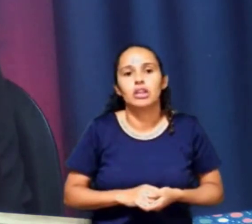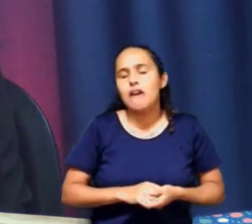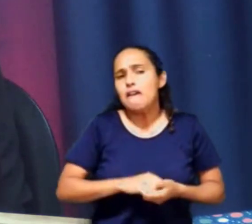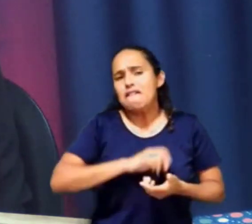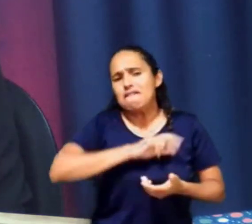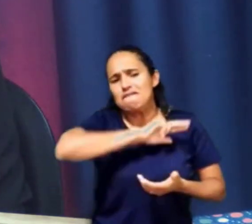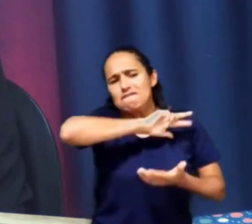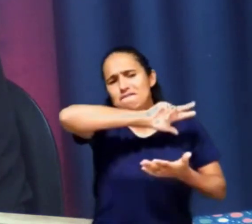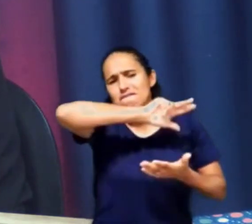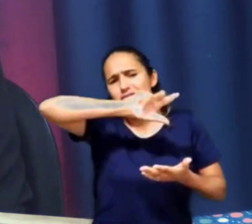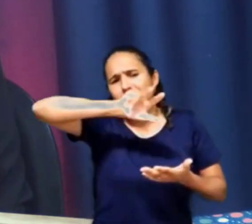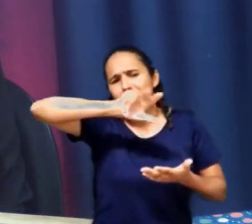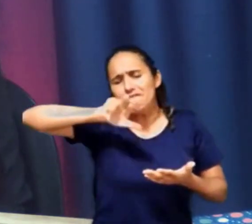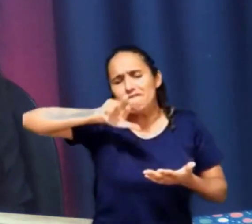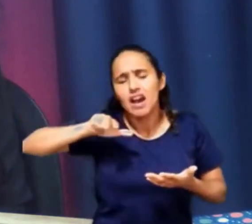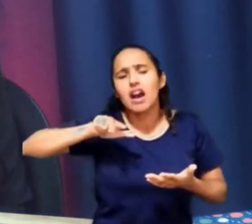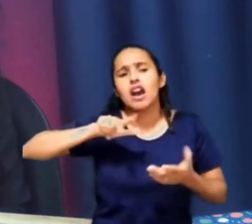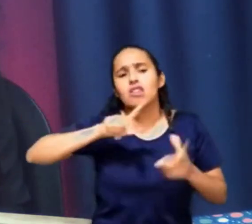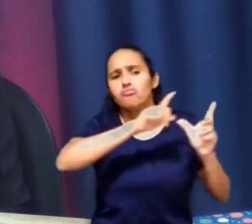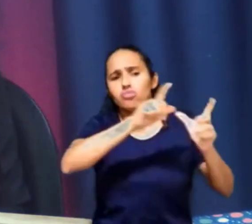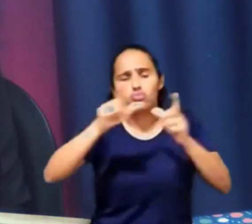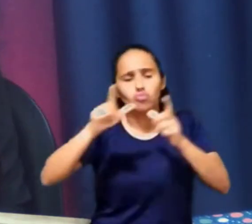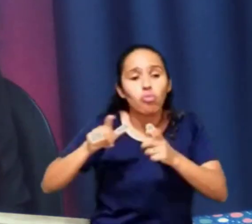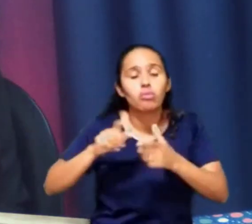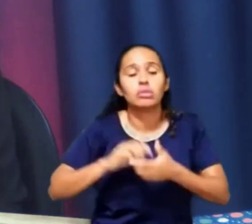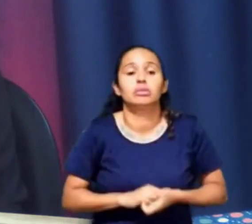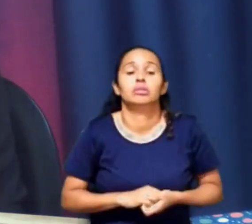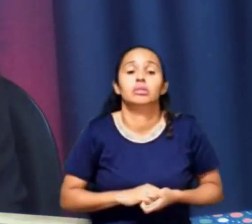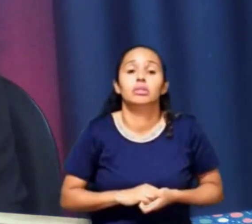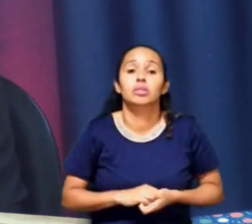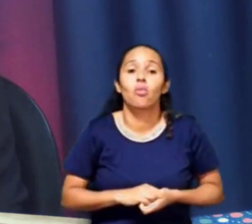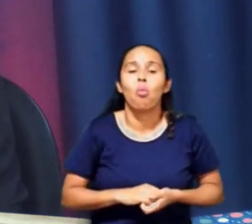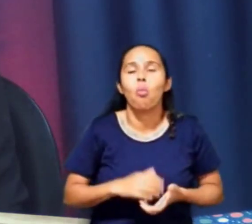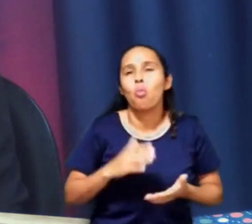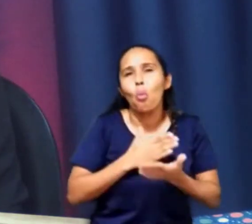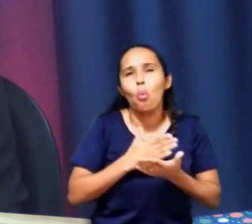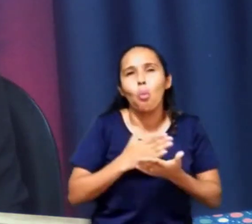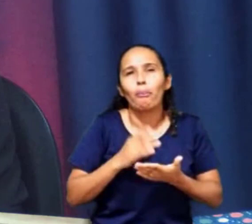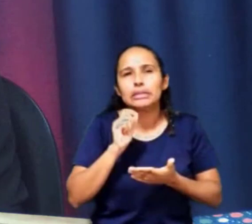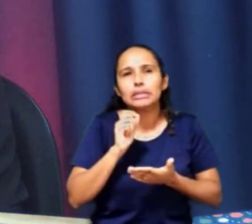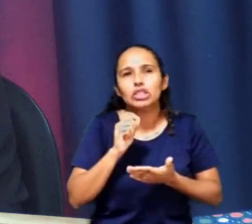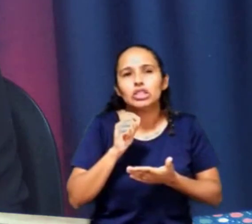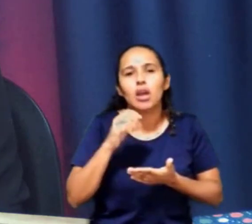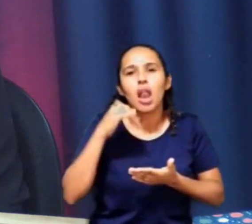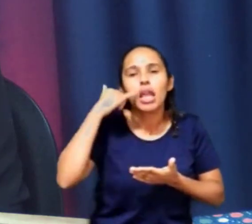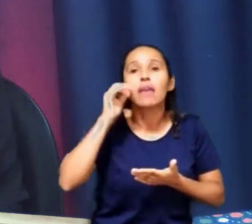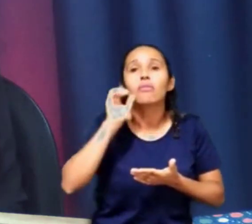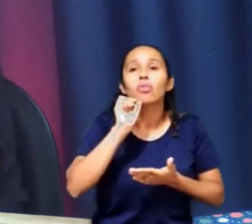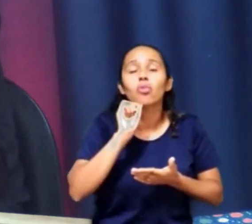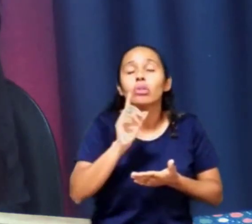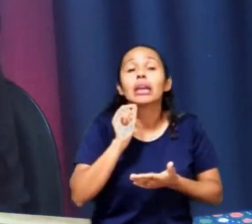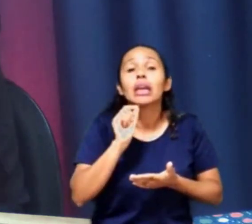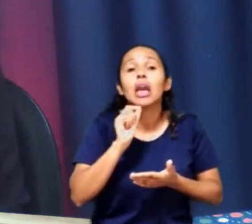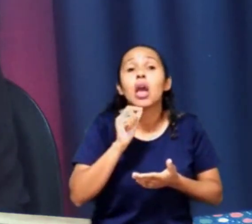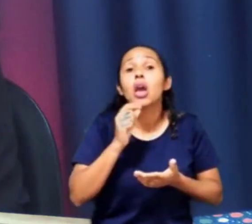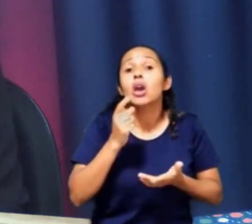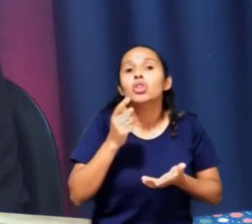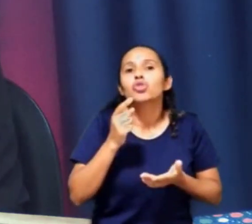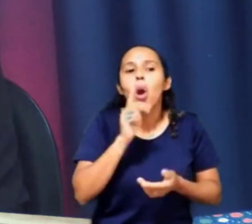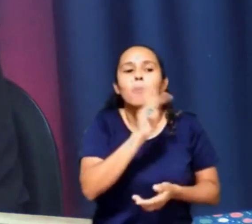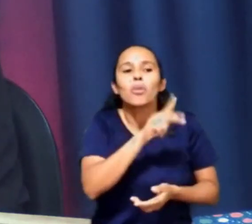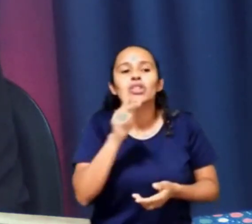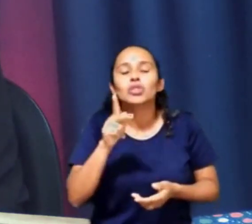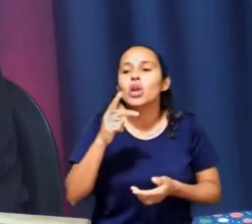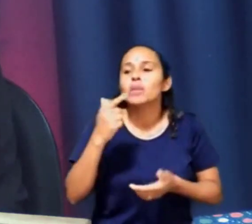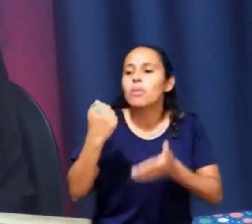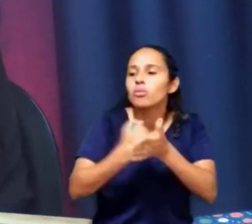estávamos falando. Quando ligava, no início, somente ligava professores no curso de Libras. Eu até perguntava isso para a Eretusa, eu falei assim, poxa vida,